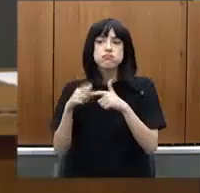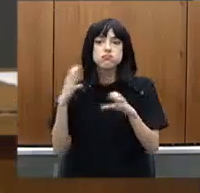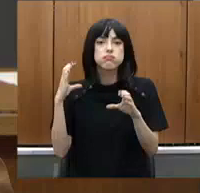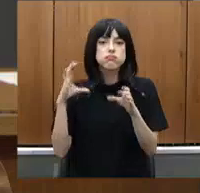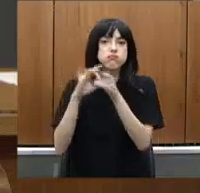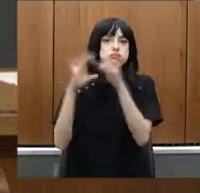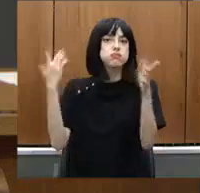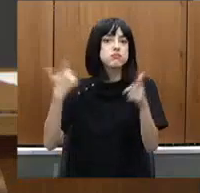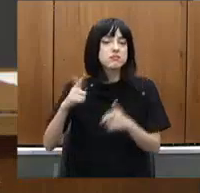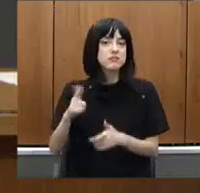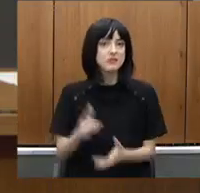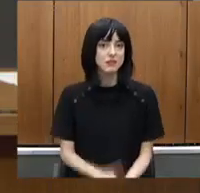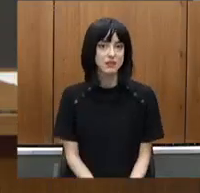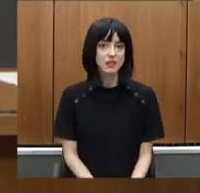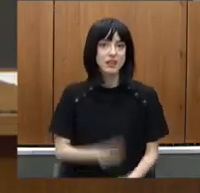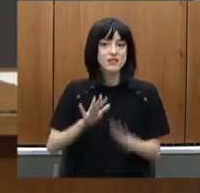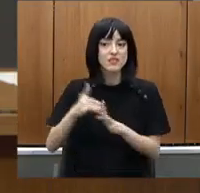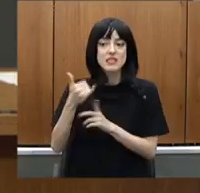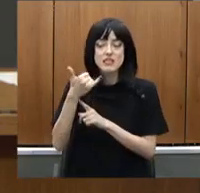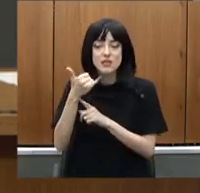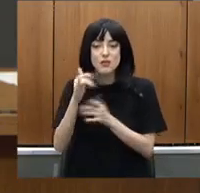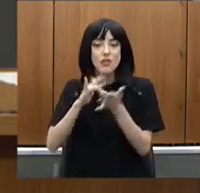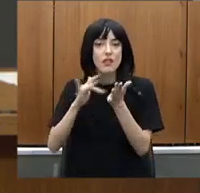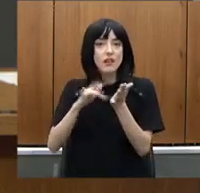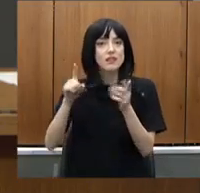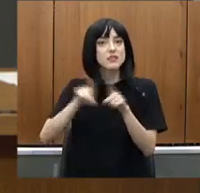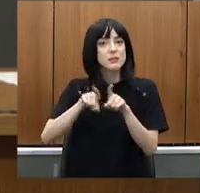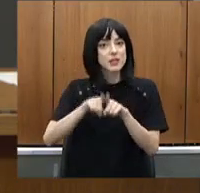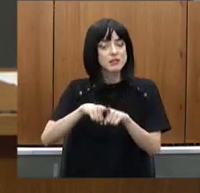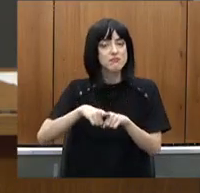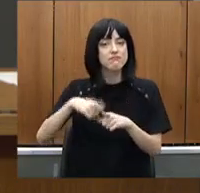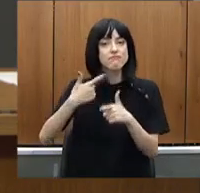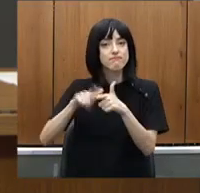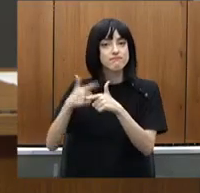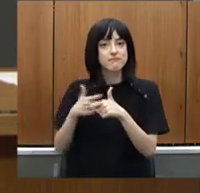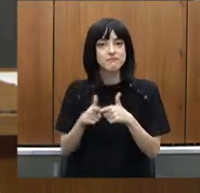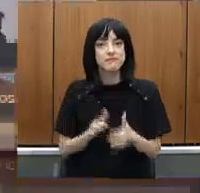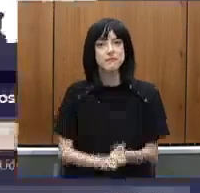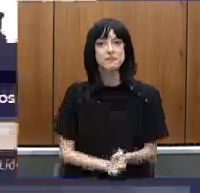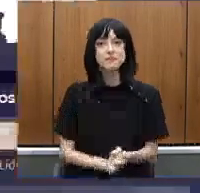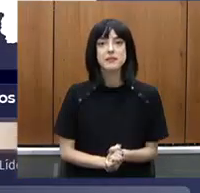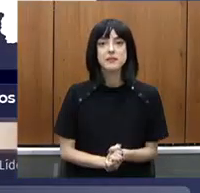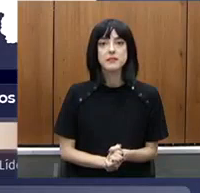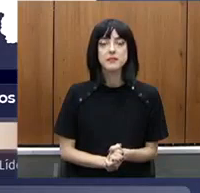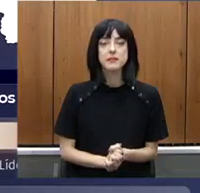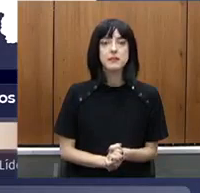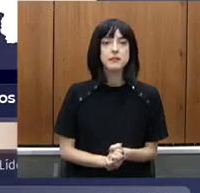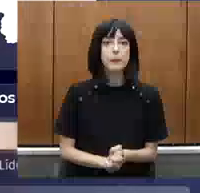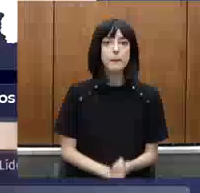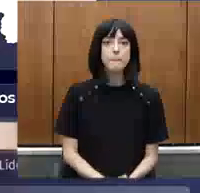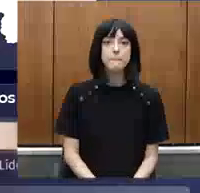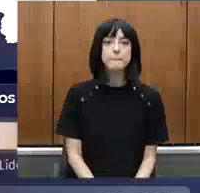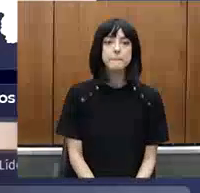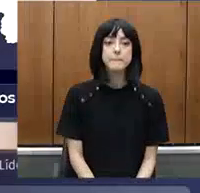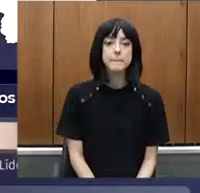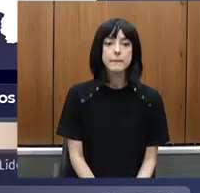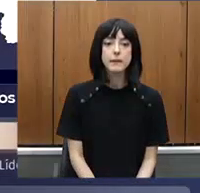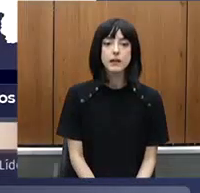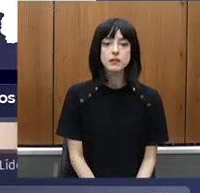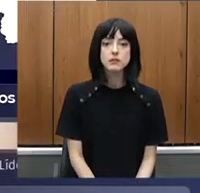pega e então nós foi mais de três.4000 itens né entre repetidoras antenas